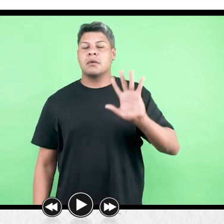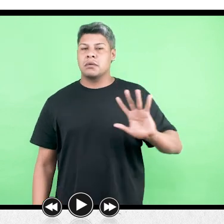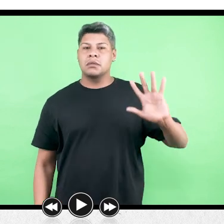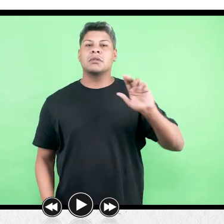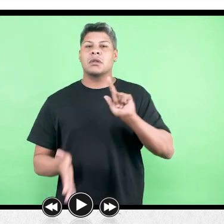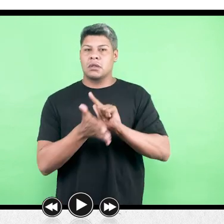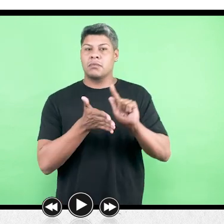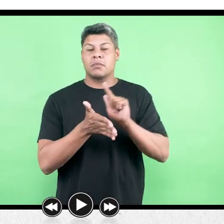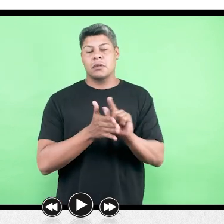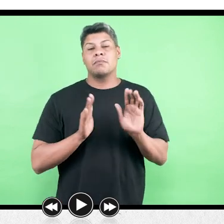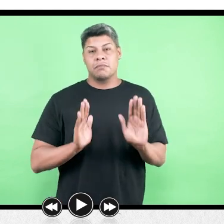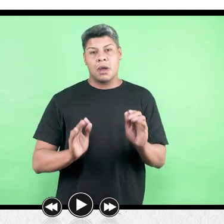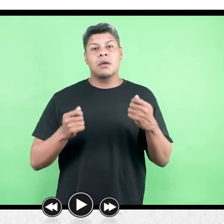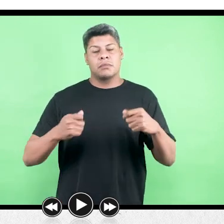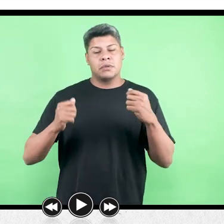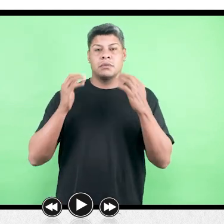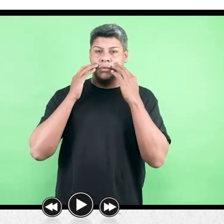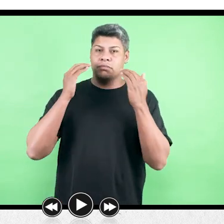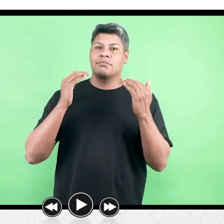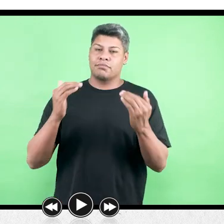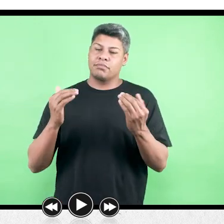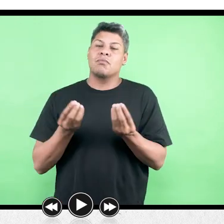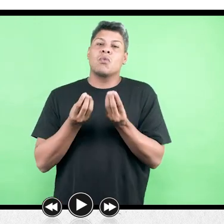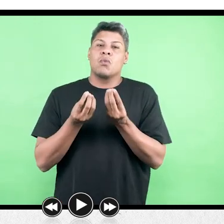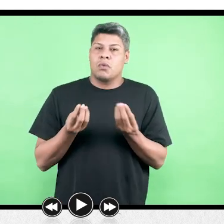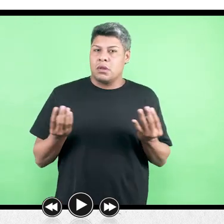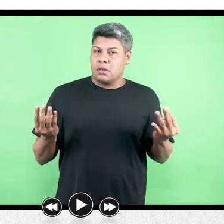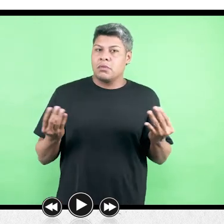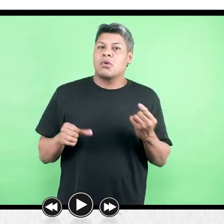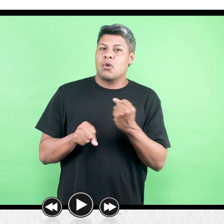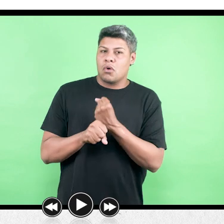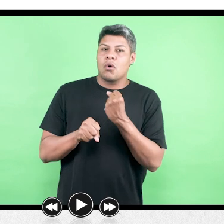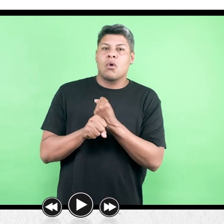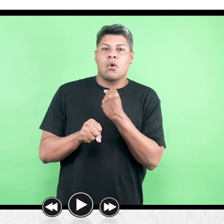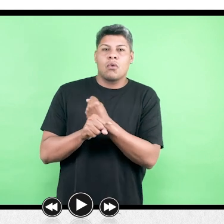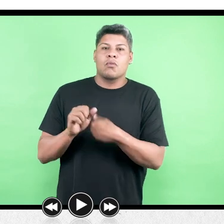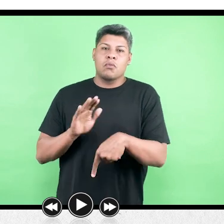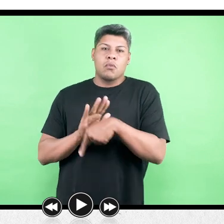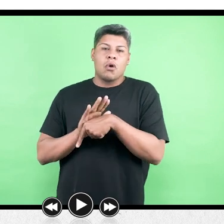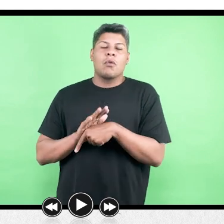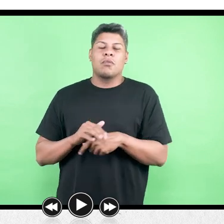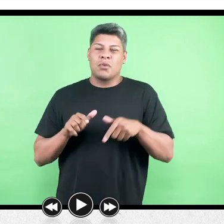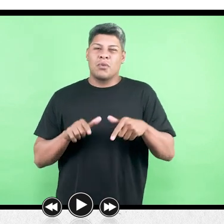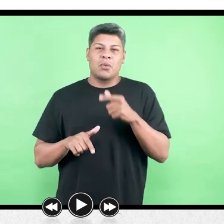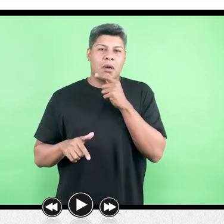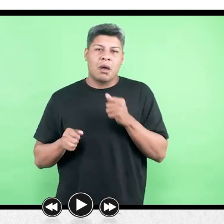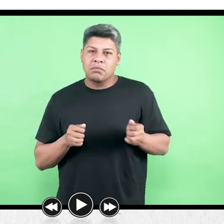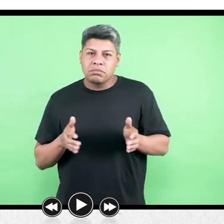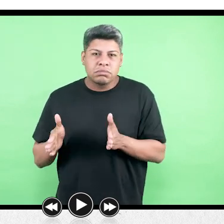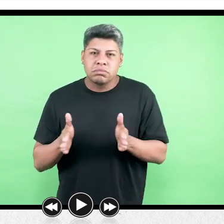não alterem o regime quanti-qualitativo, certo? Obras de travessia de corpos hídricos e